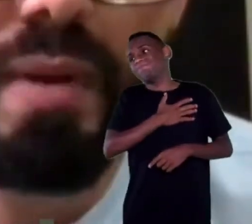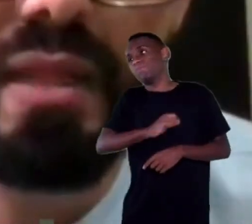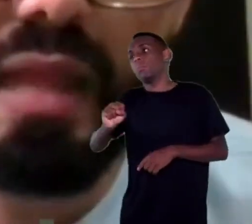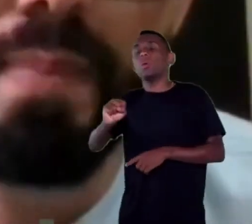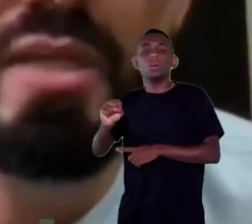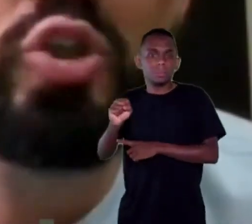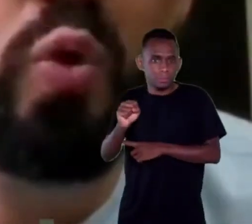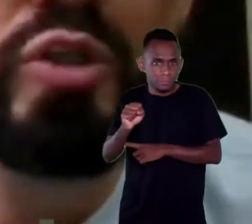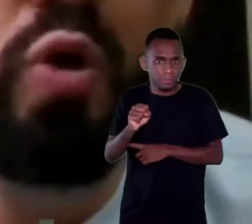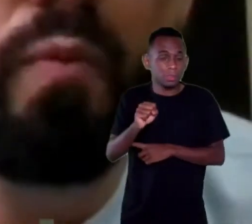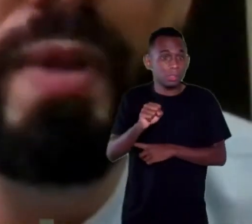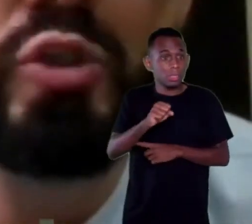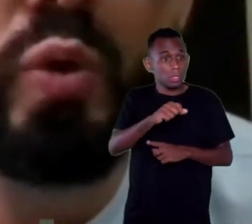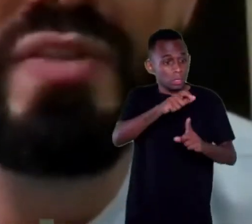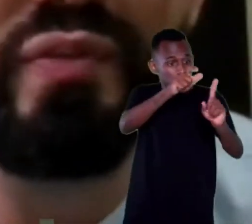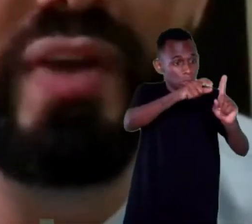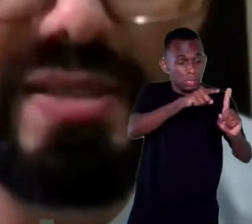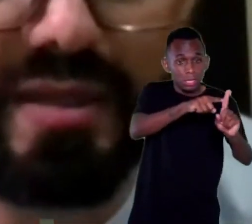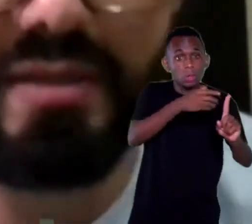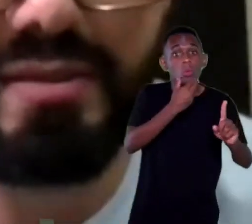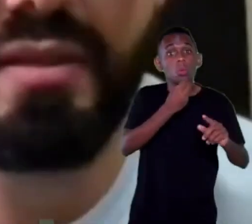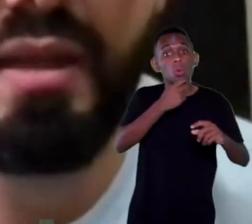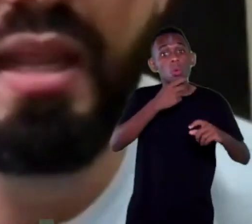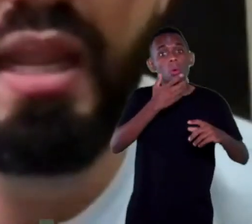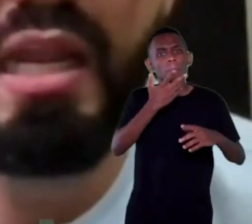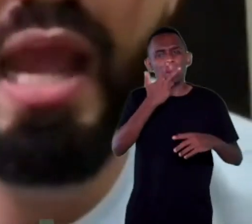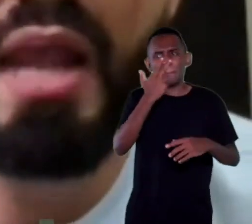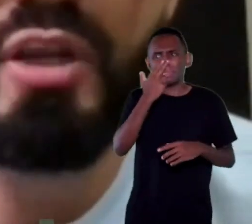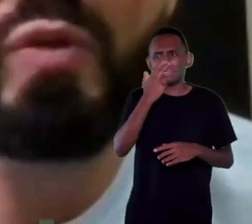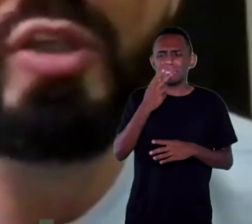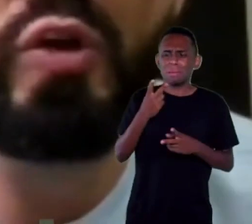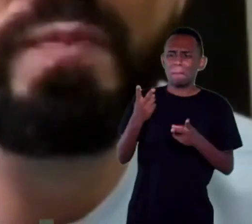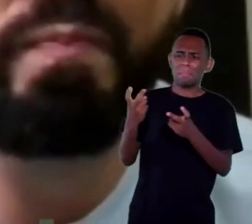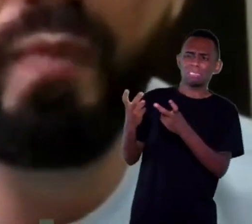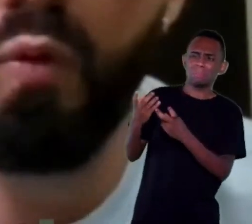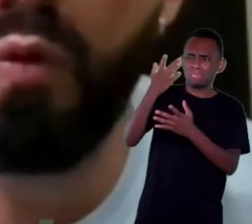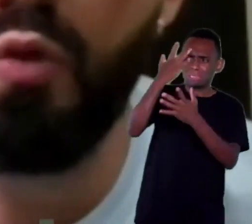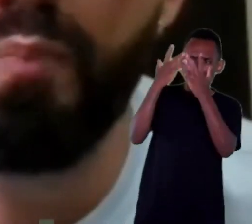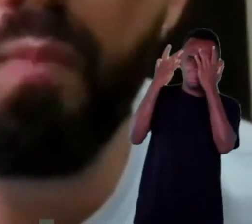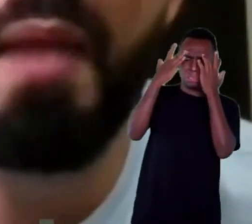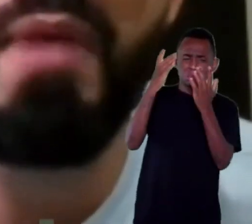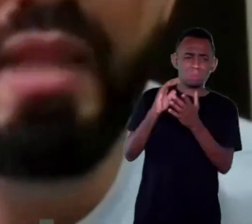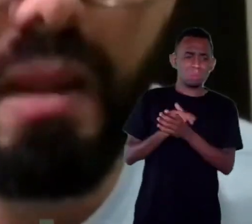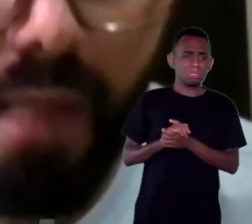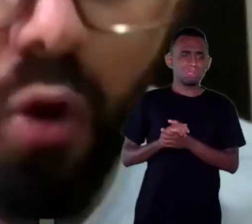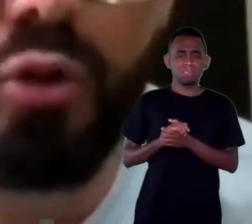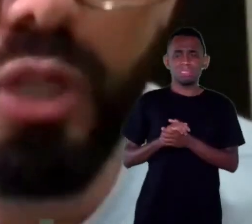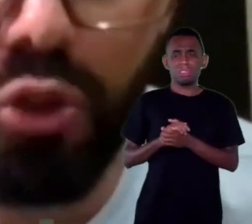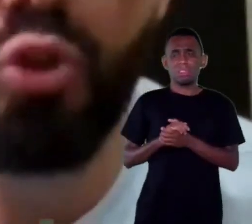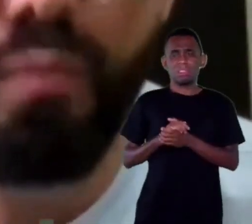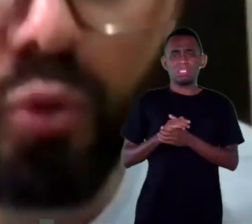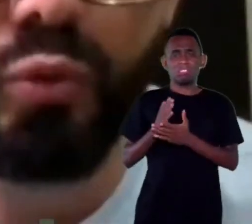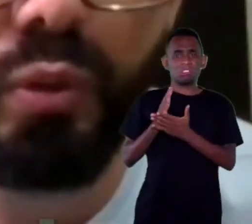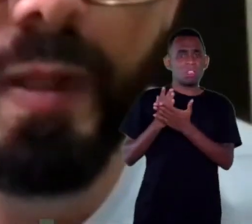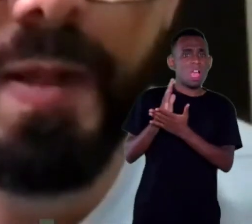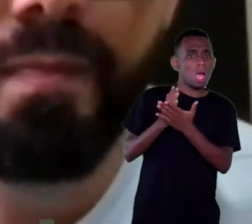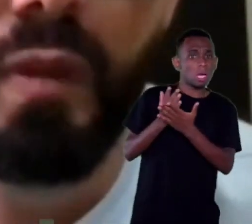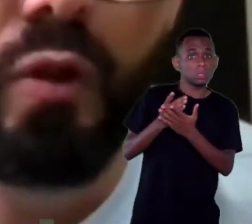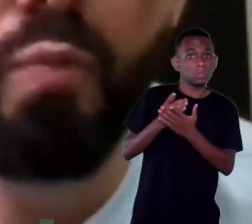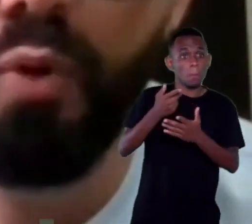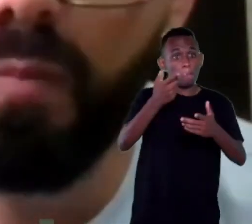começa a interpretar pessoas como pessoas frescas. Ele acha que o problema dele é maior do que todo